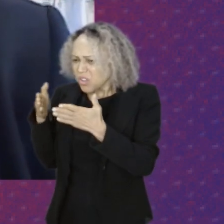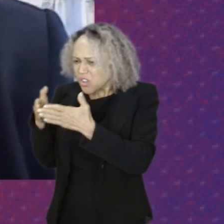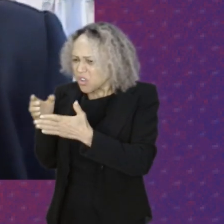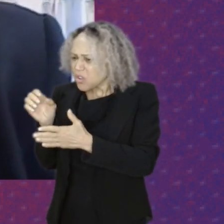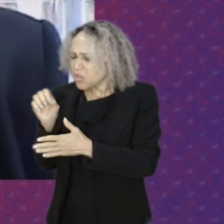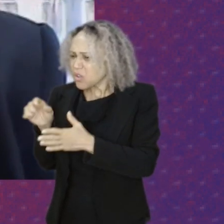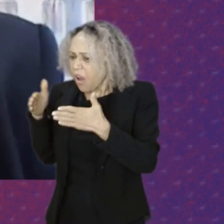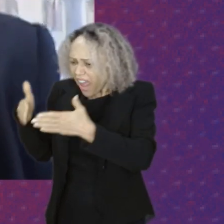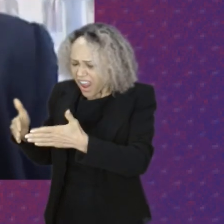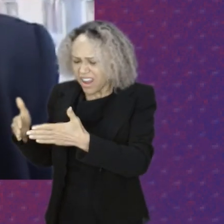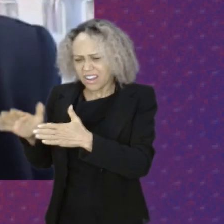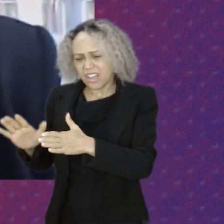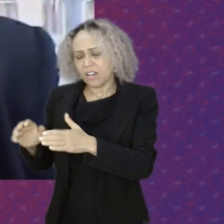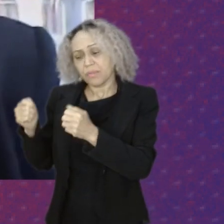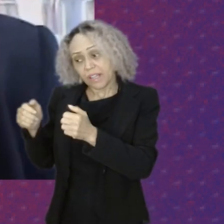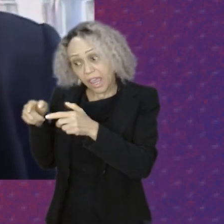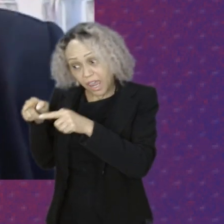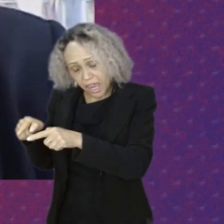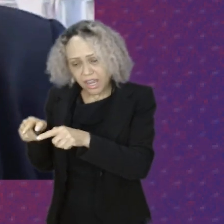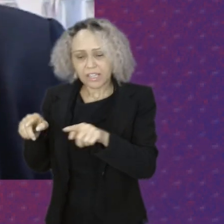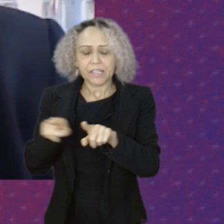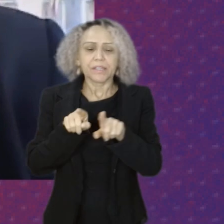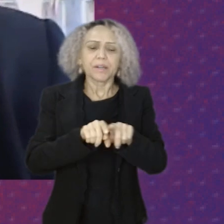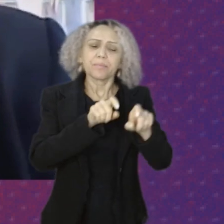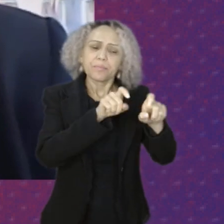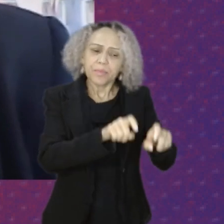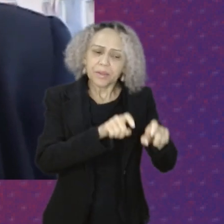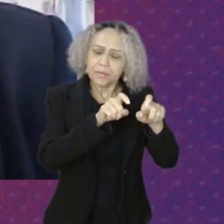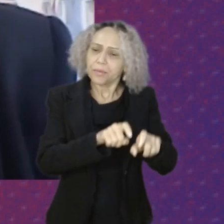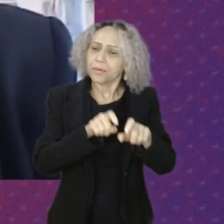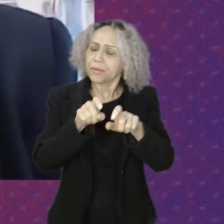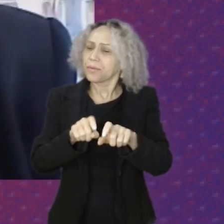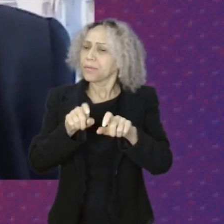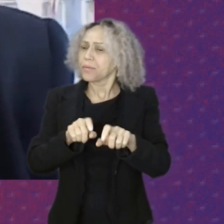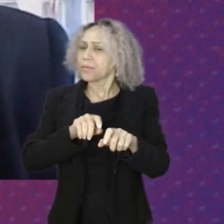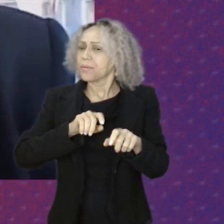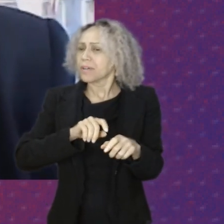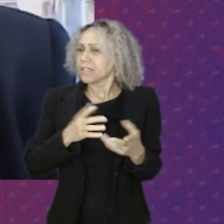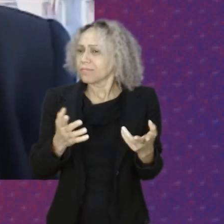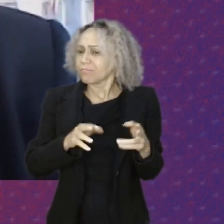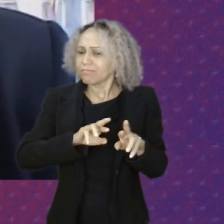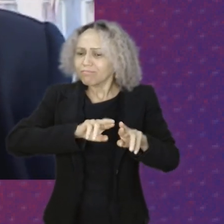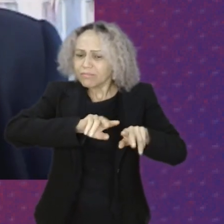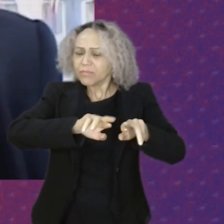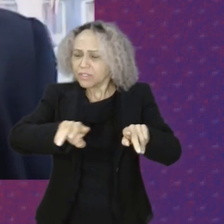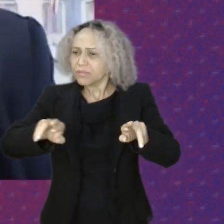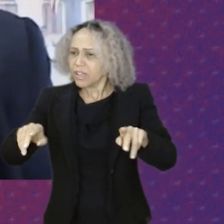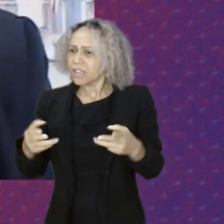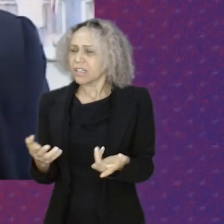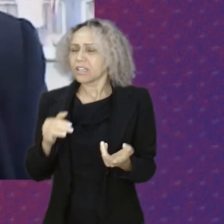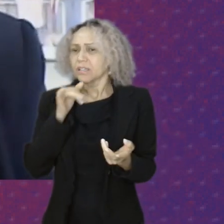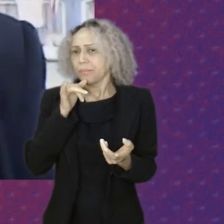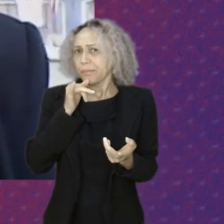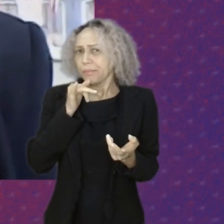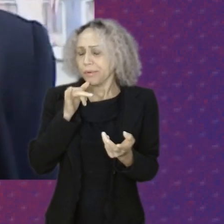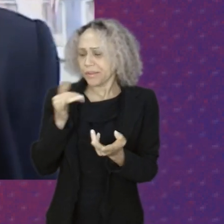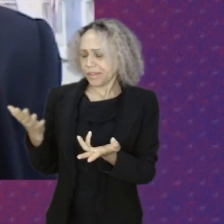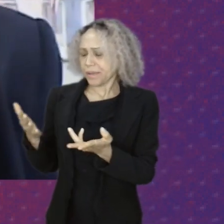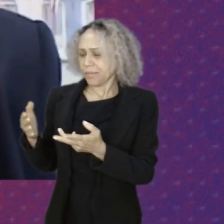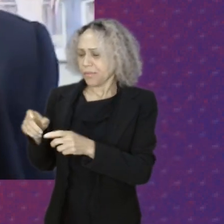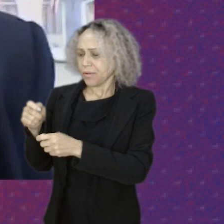a exportação de uma monocultura que usa o agrotóxico e a agricultura familiar, que é com